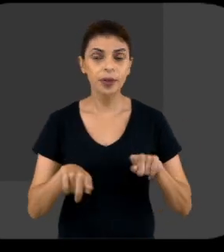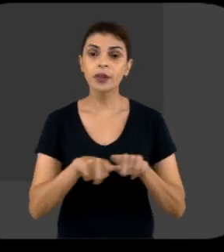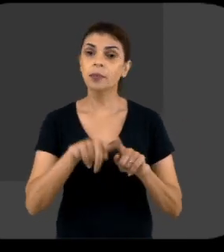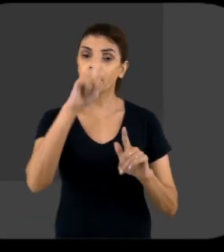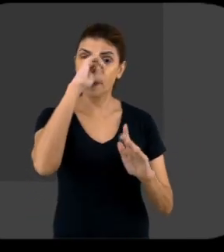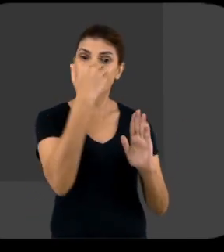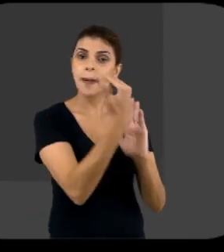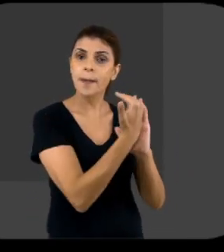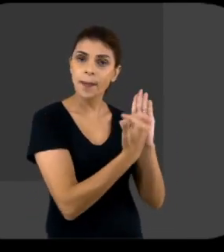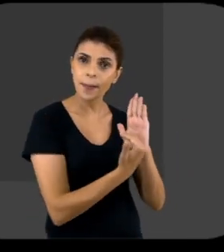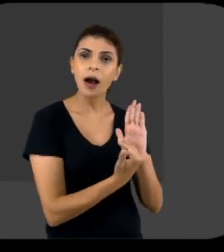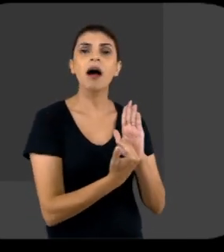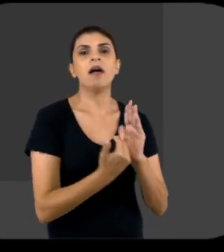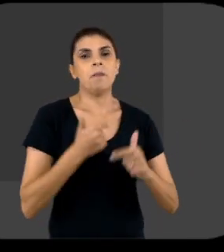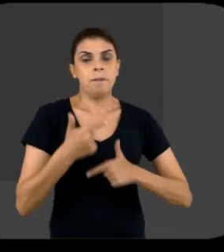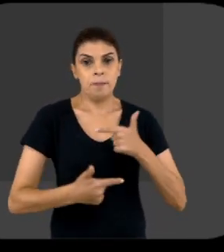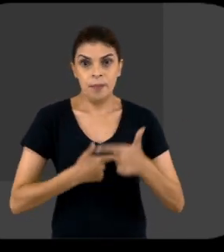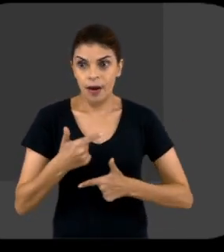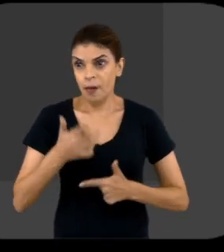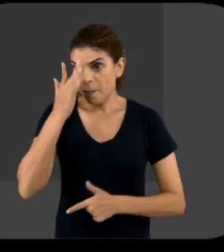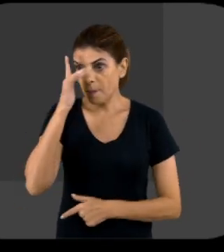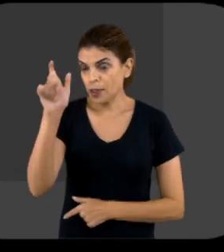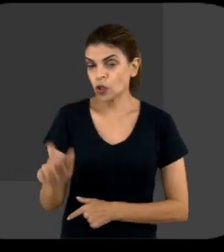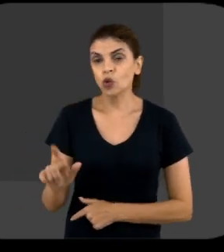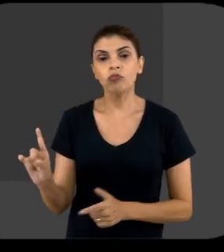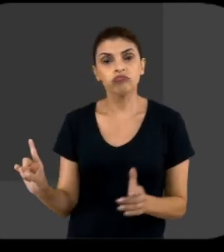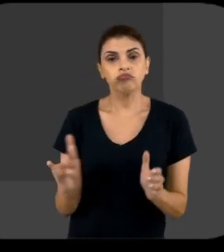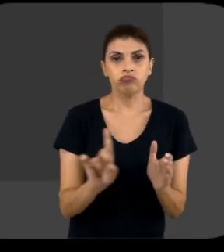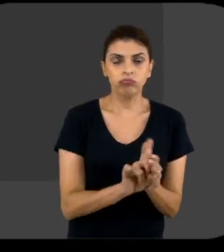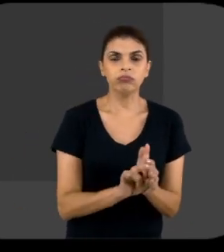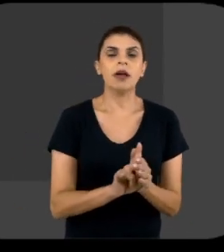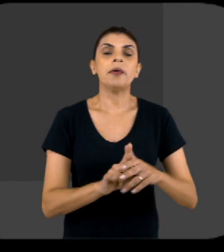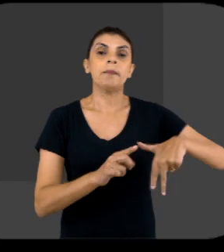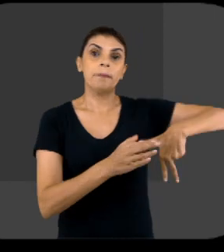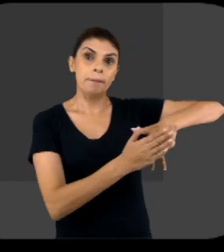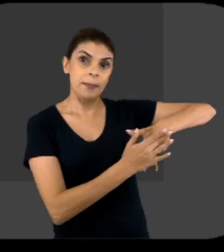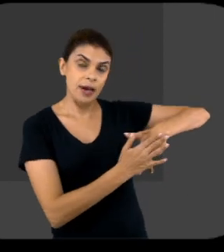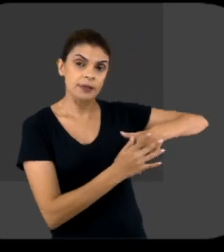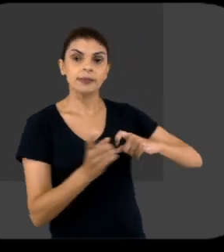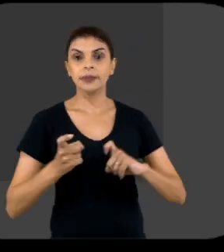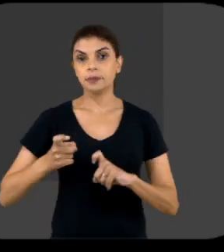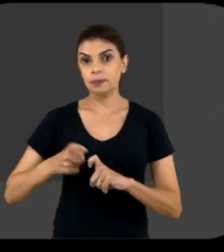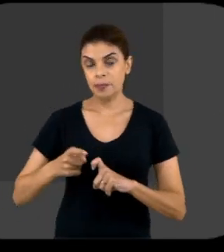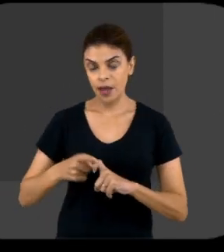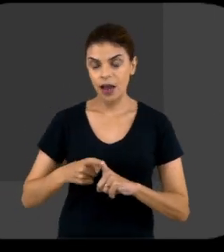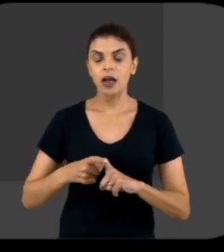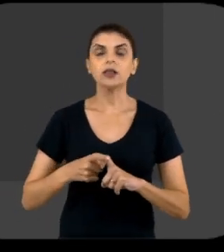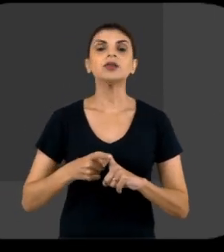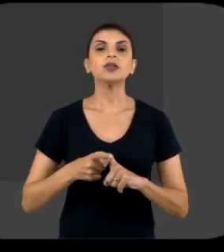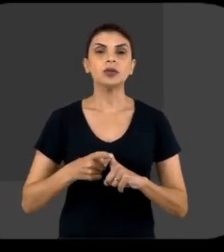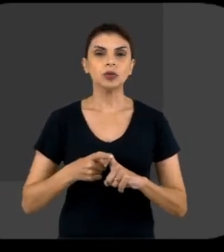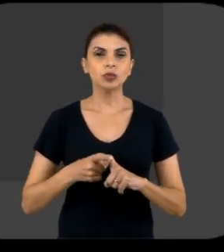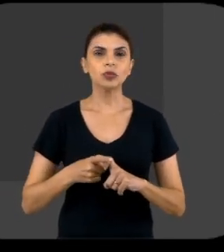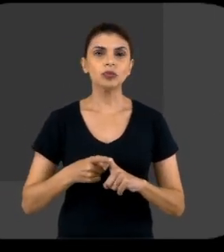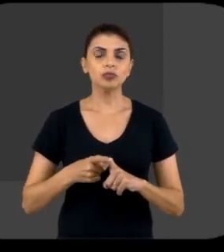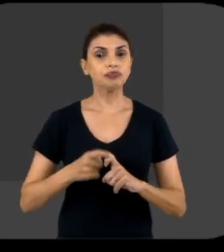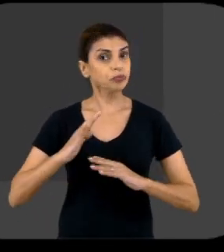também requisitos de todos os envolvidos no processo, ou seja, pacientes, médicos